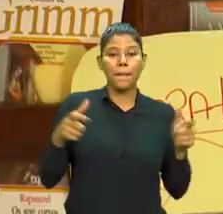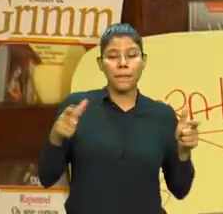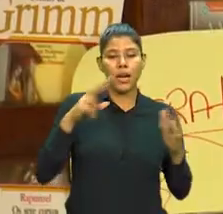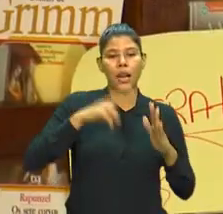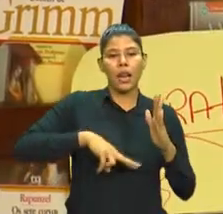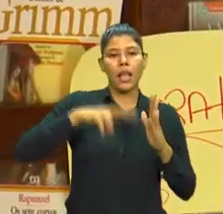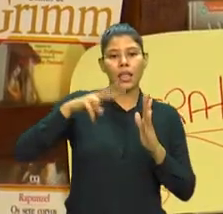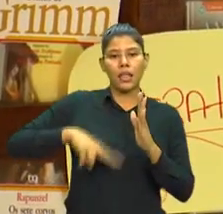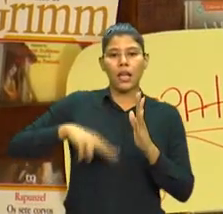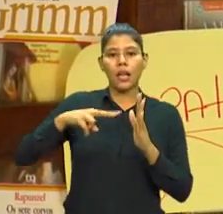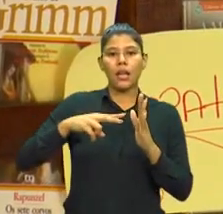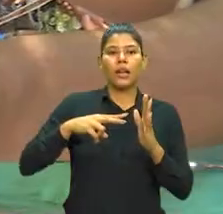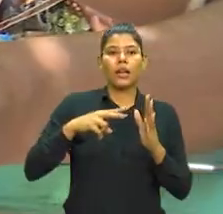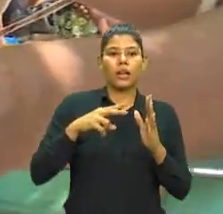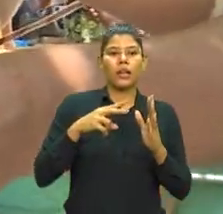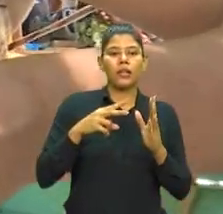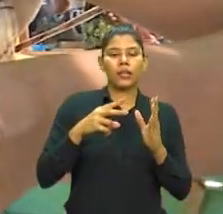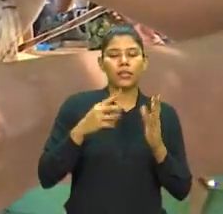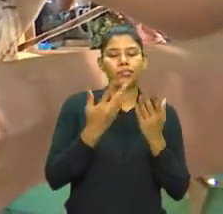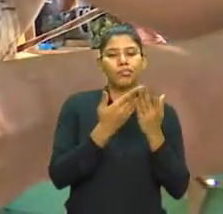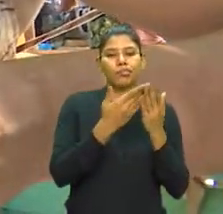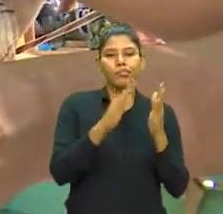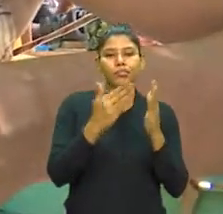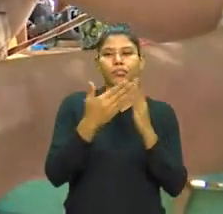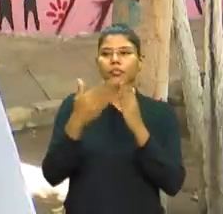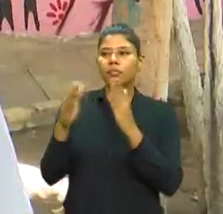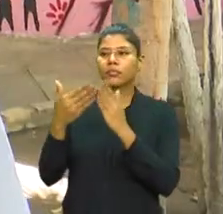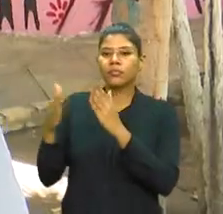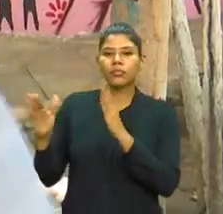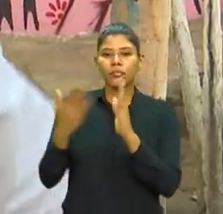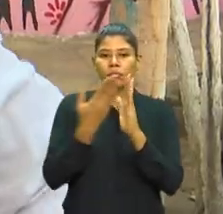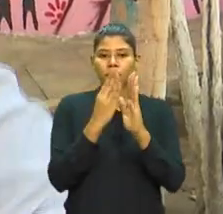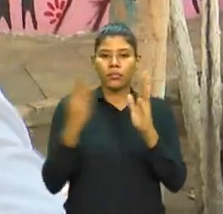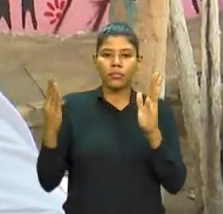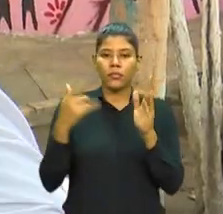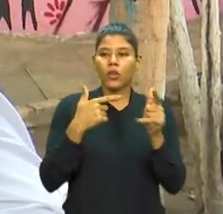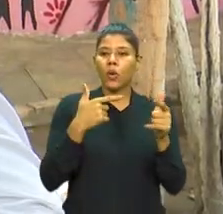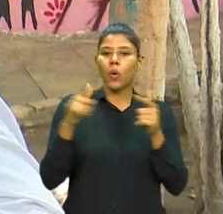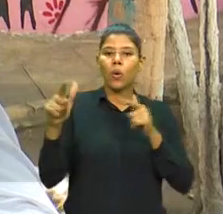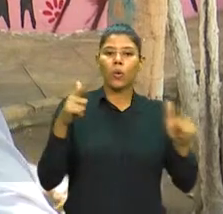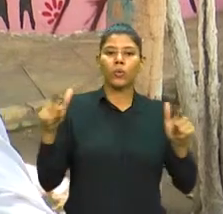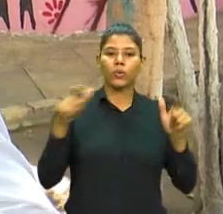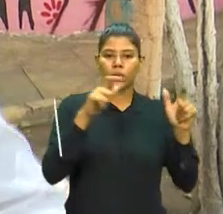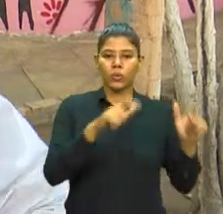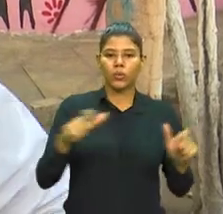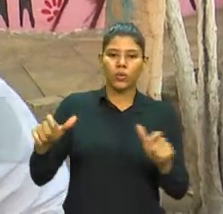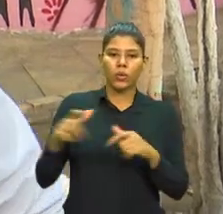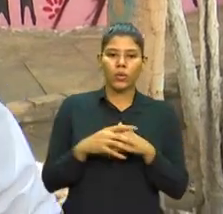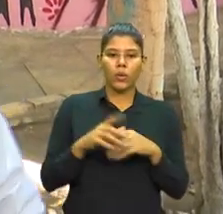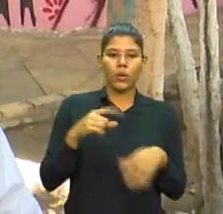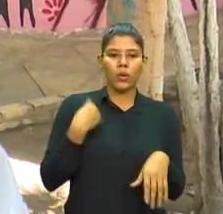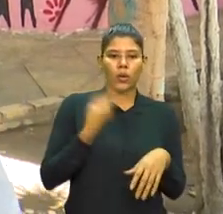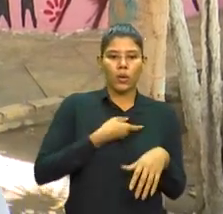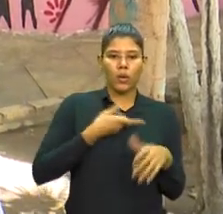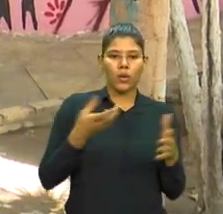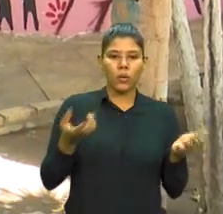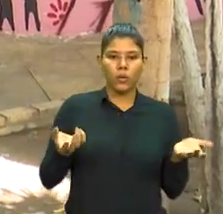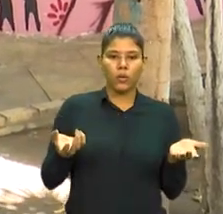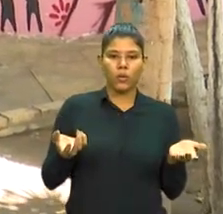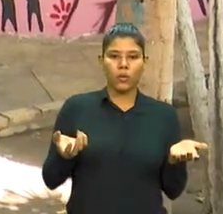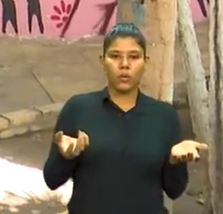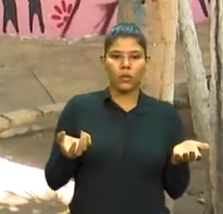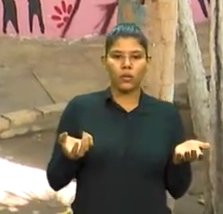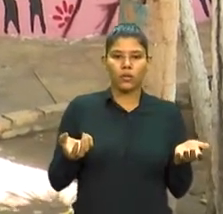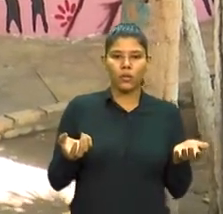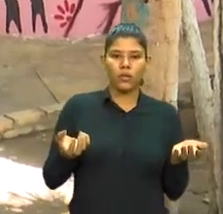outros equipamentos socioassistenciais de Fortaleza a gente acredita que o o fomento da cultura e de outras